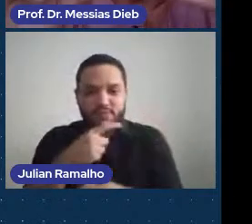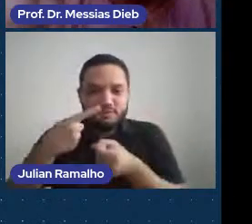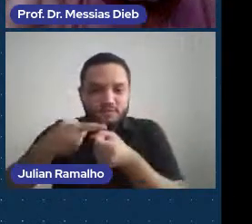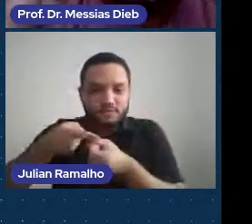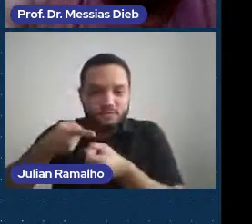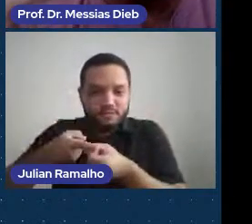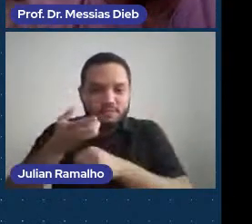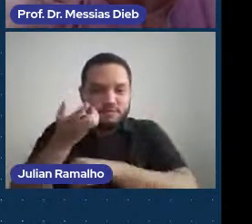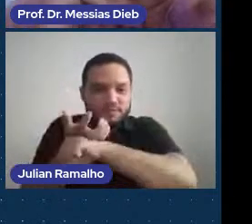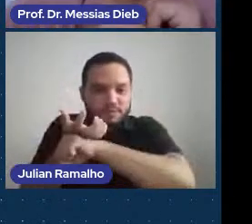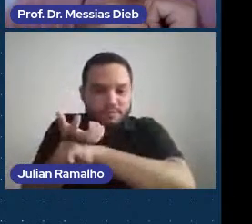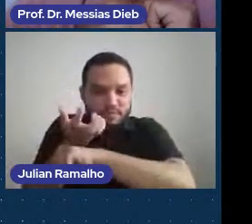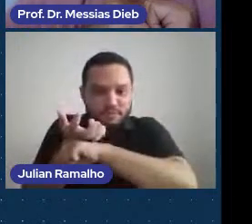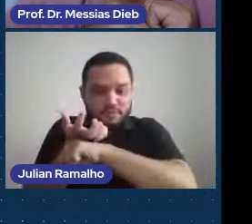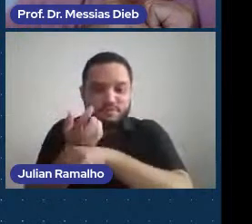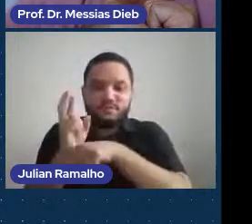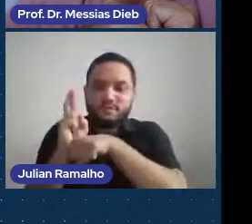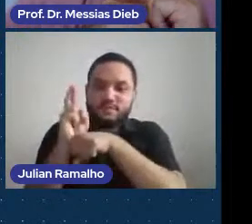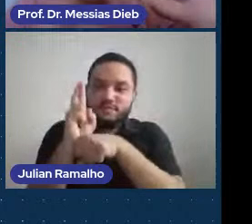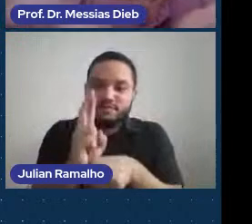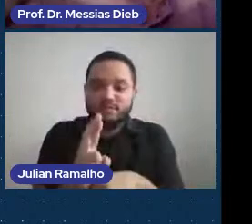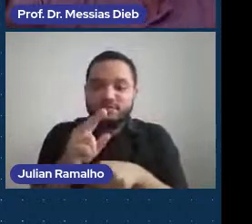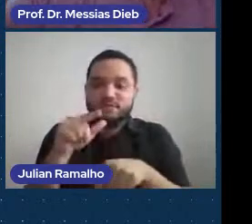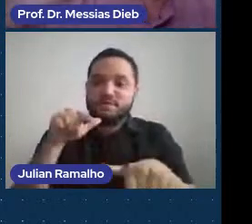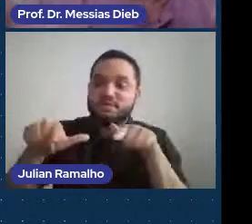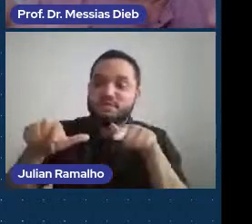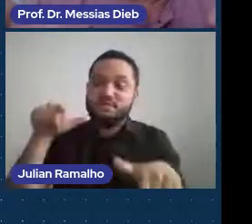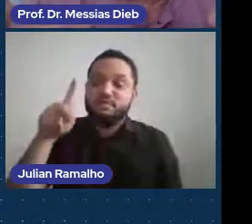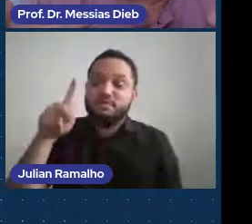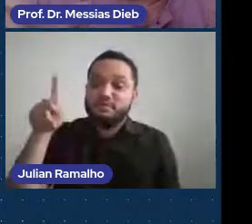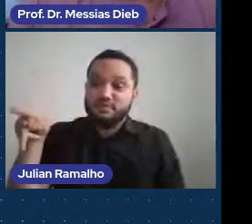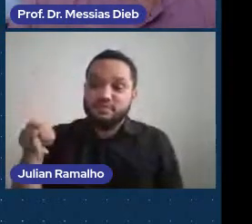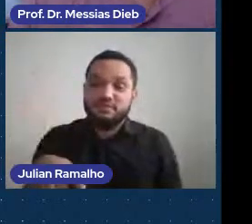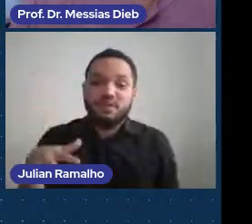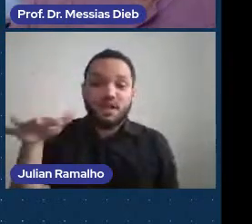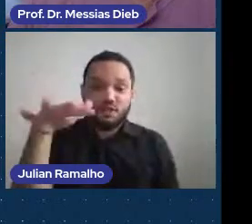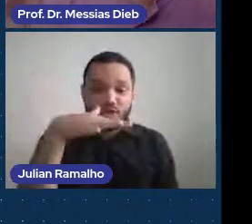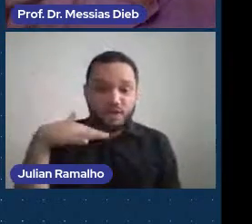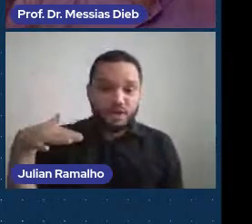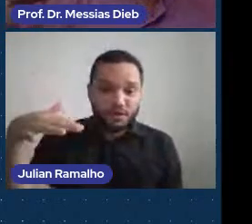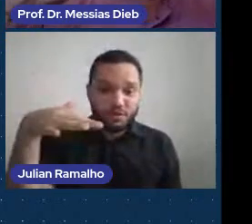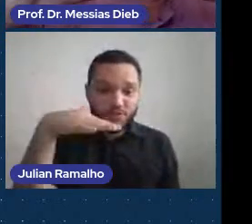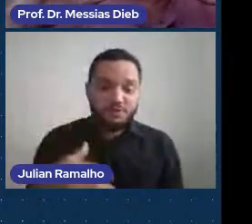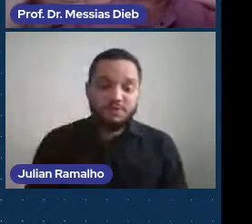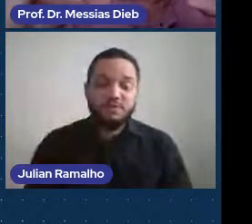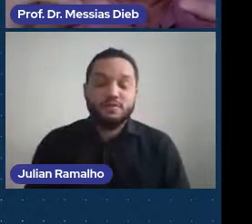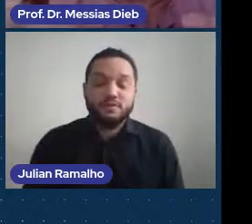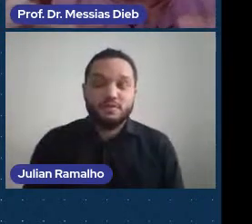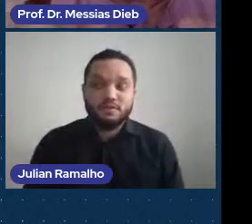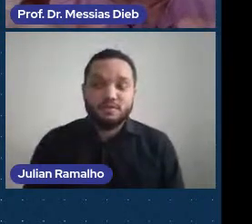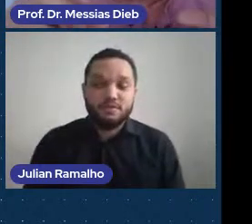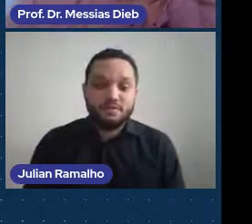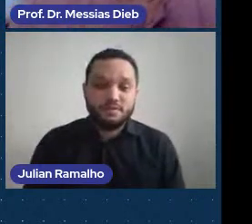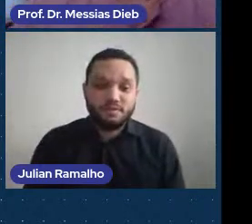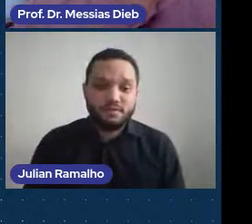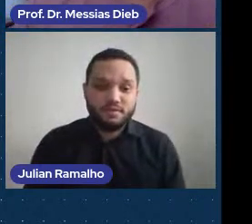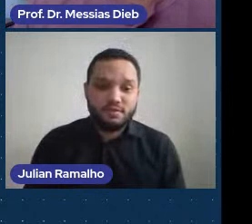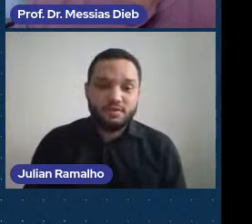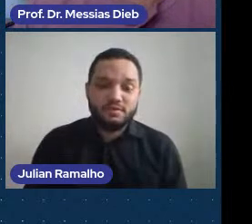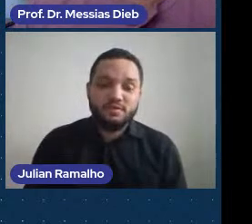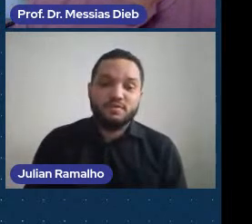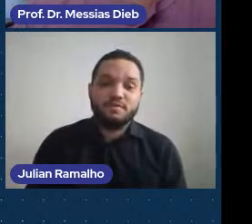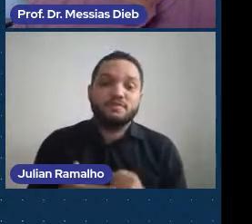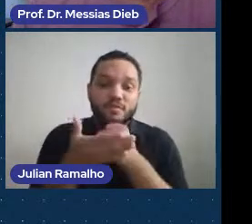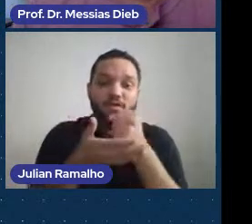Aracati representam o trabalho dos professores? Isso é a pergunta geral. Eu vi agora há pouco, baseado na teoria,